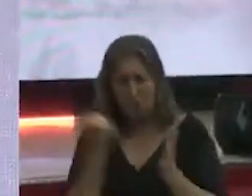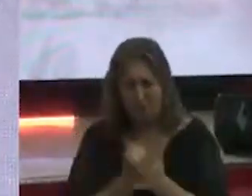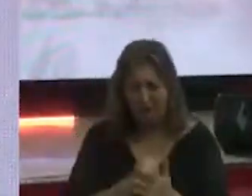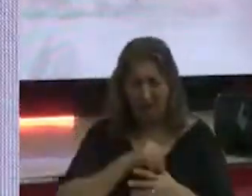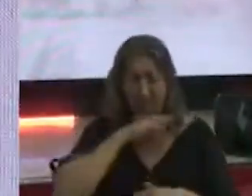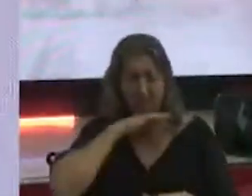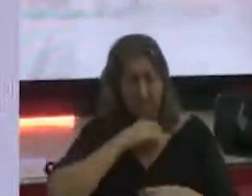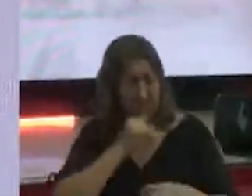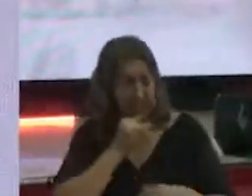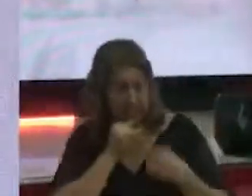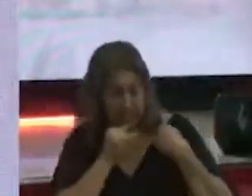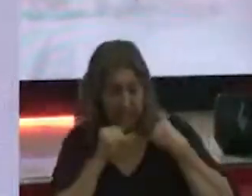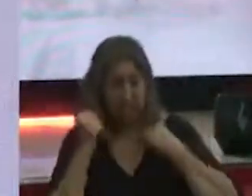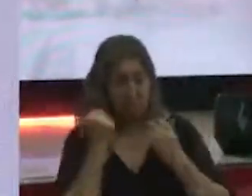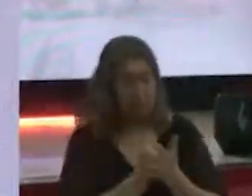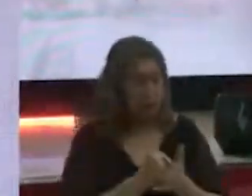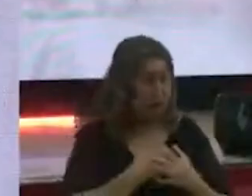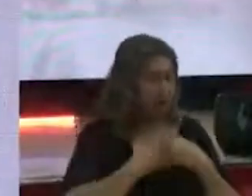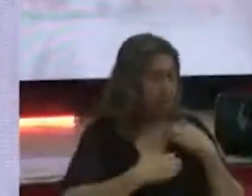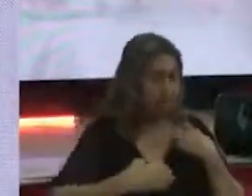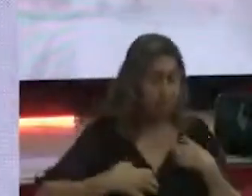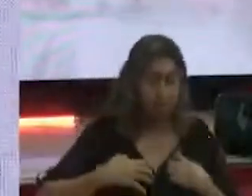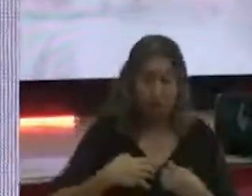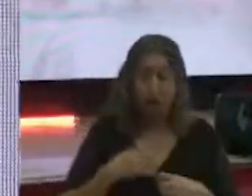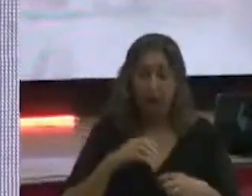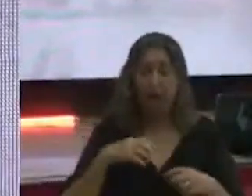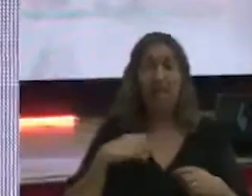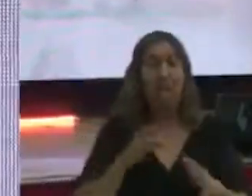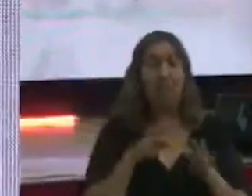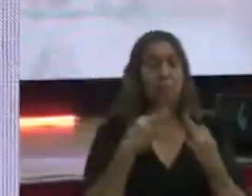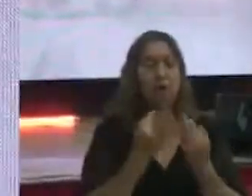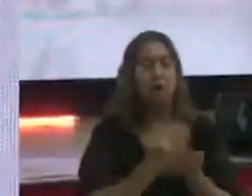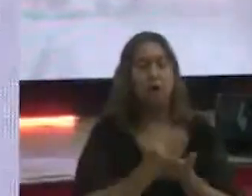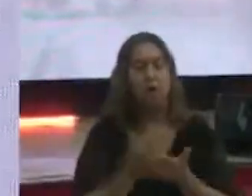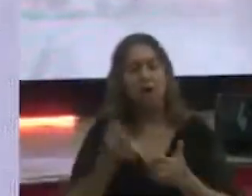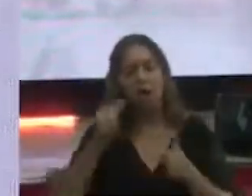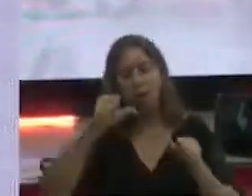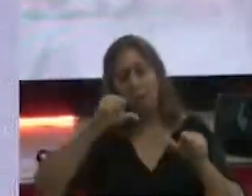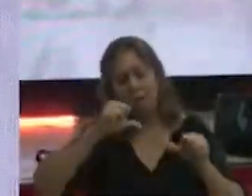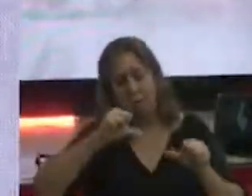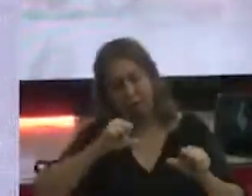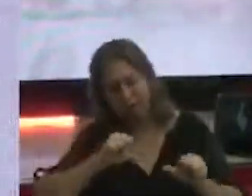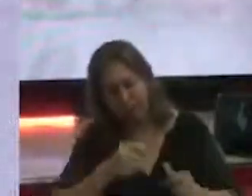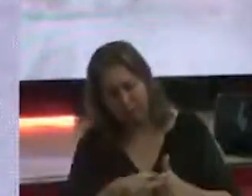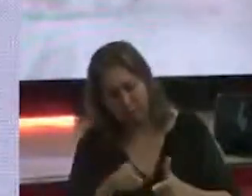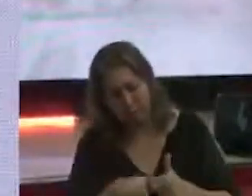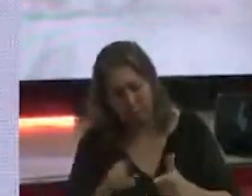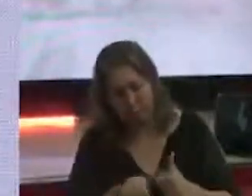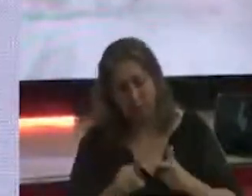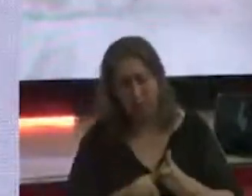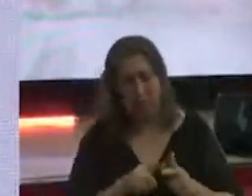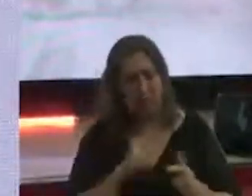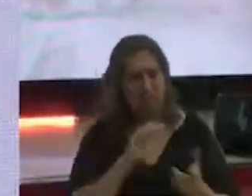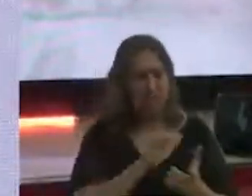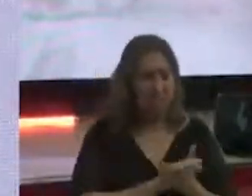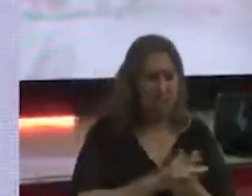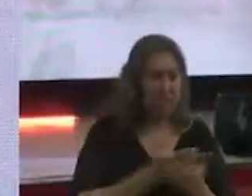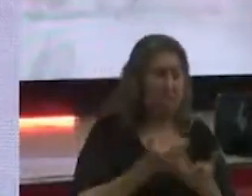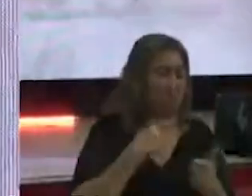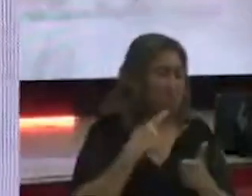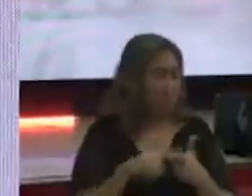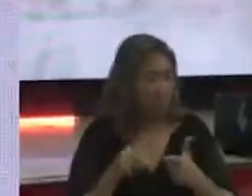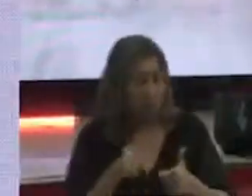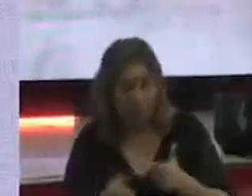a família começa a adoecer o casamento os relacionamentos os filhos mas quando nós